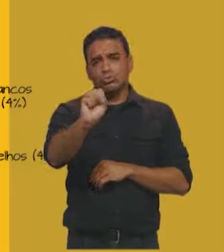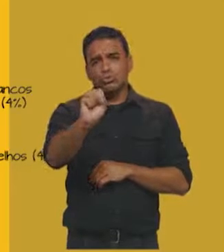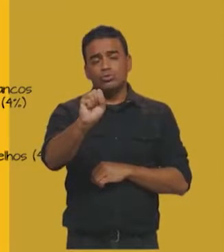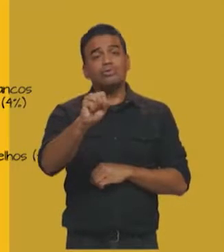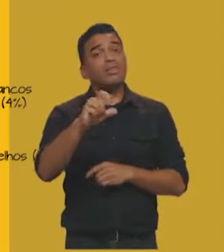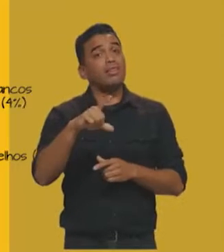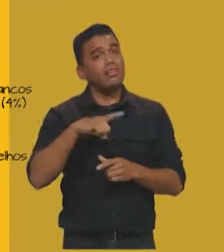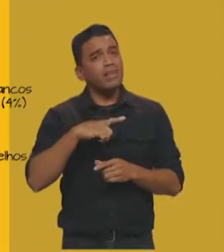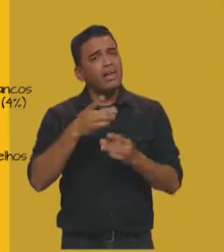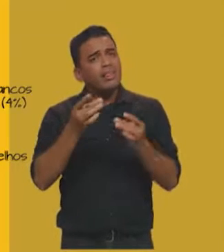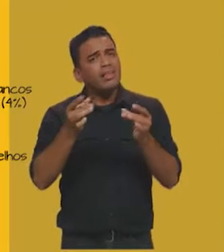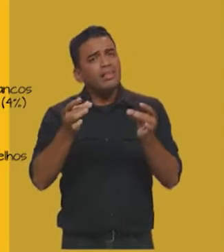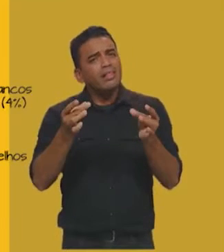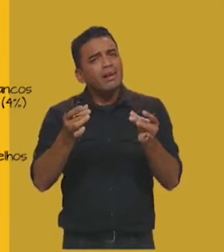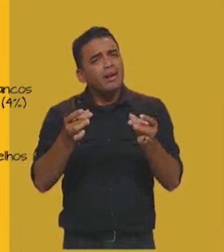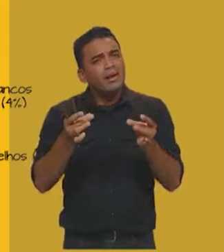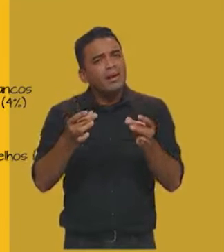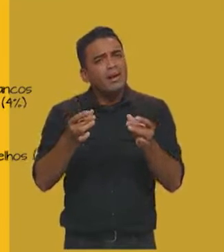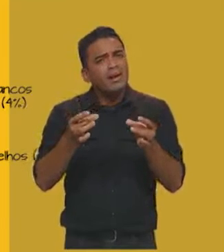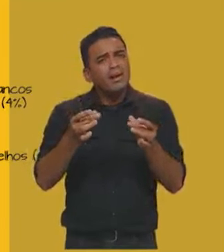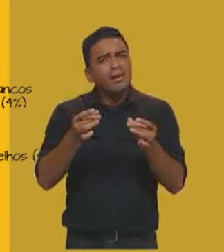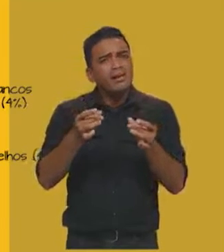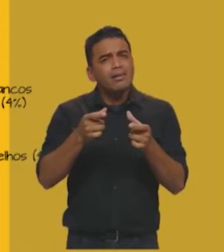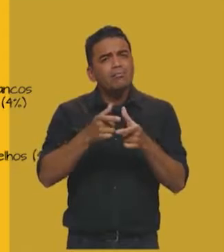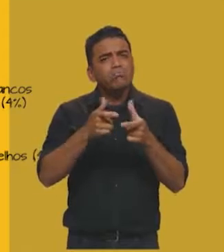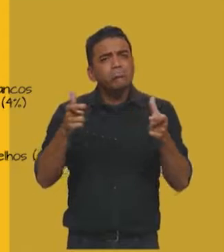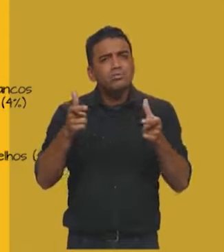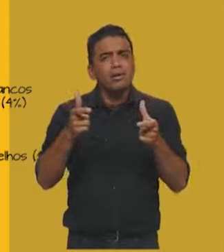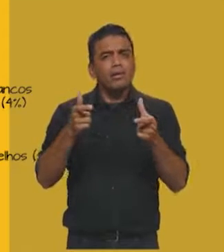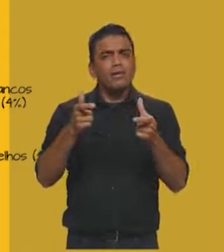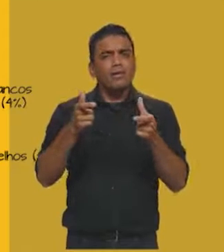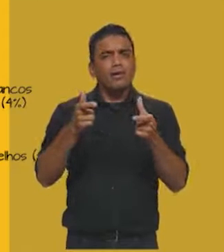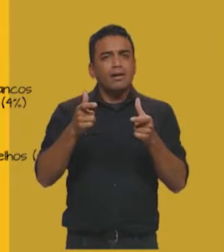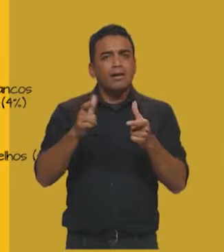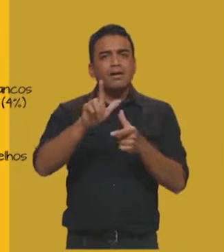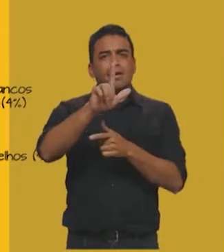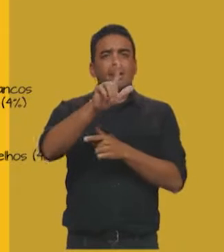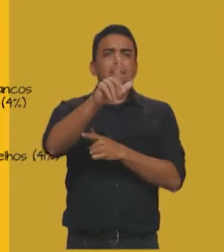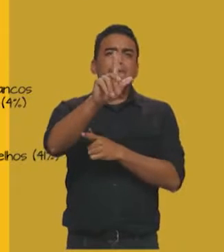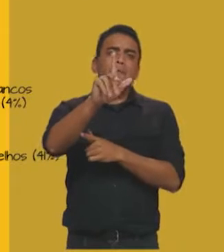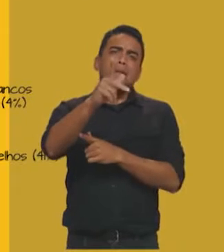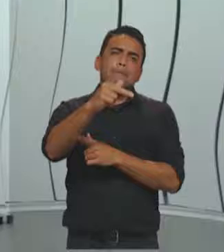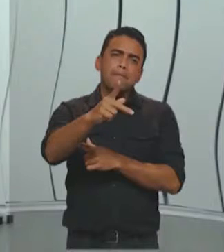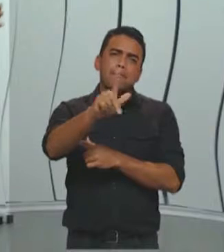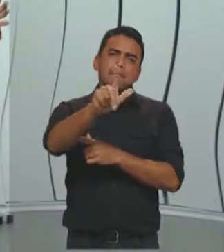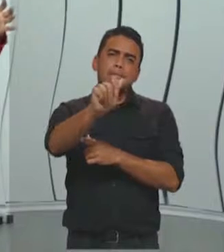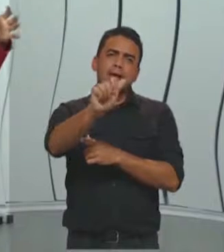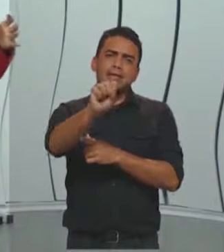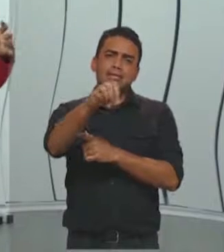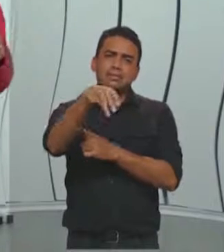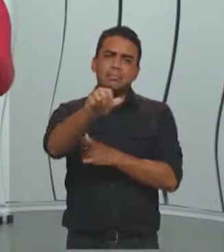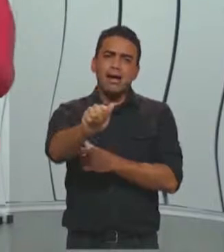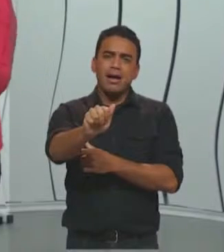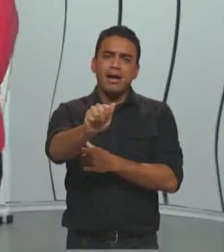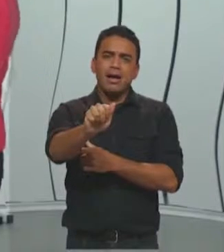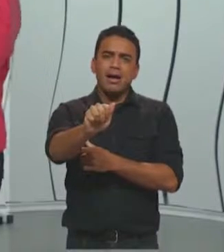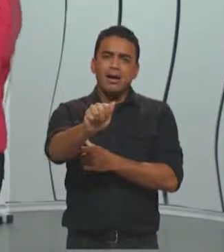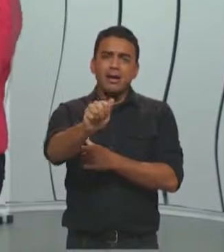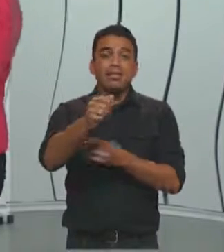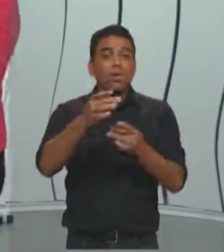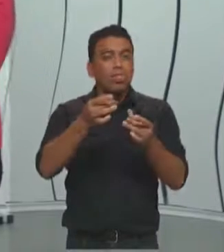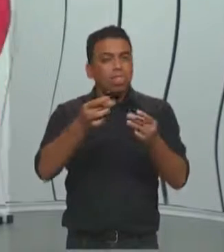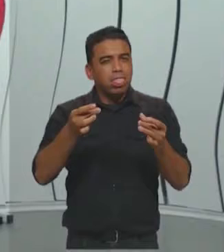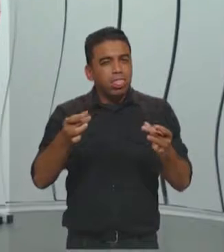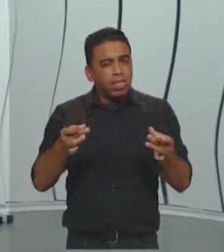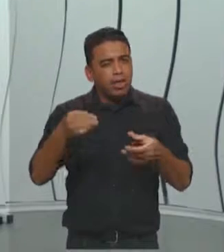um líquido, grande quantidade de um líquido que a gente chama de plasma. Então, no sangue, a parte líquida do sangue é o